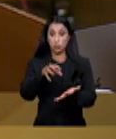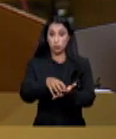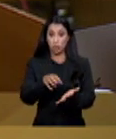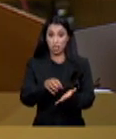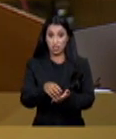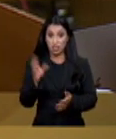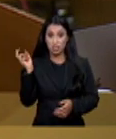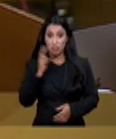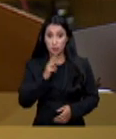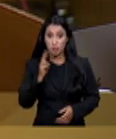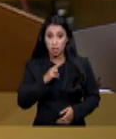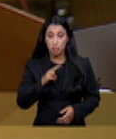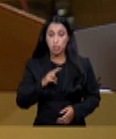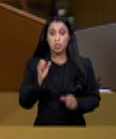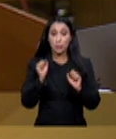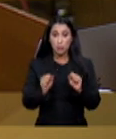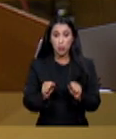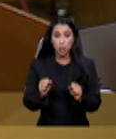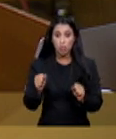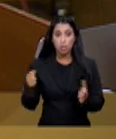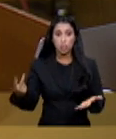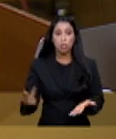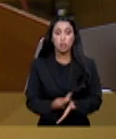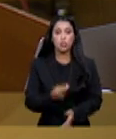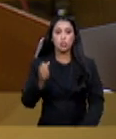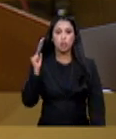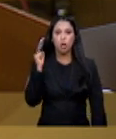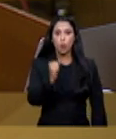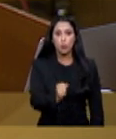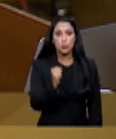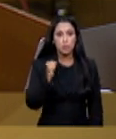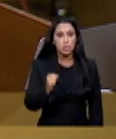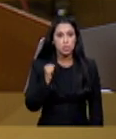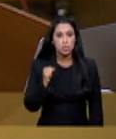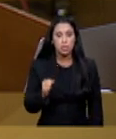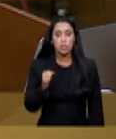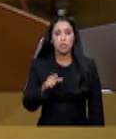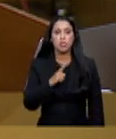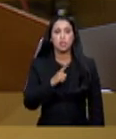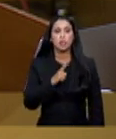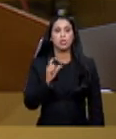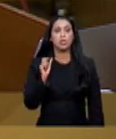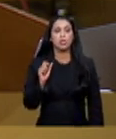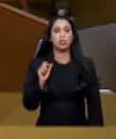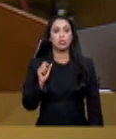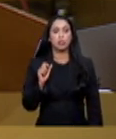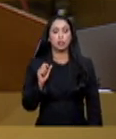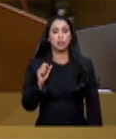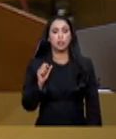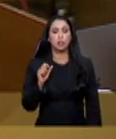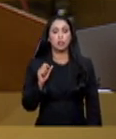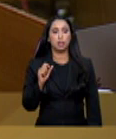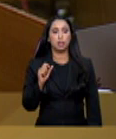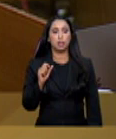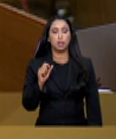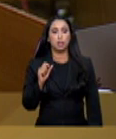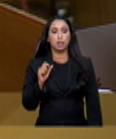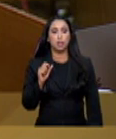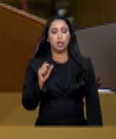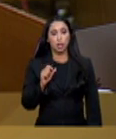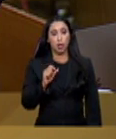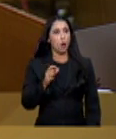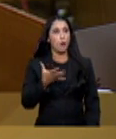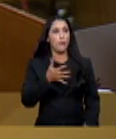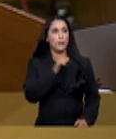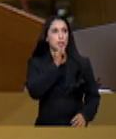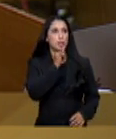um homicídio em potencial. Você retirar uma ambulância inutilmente ou você deslocar os bombeiros